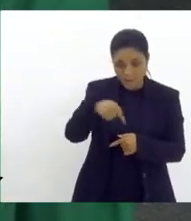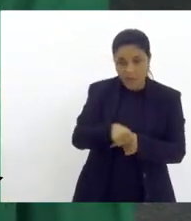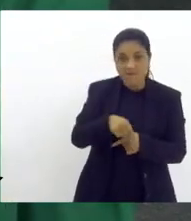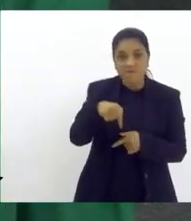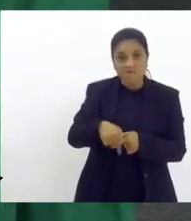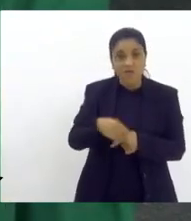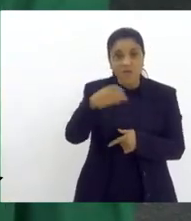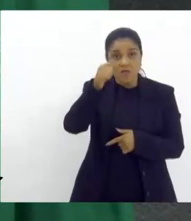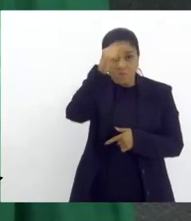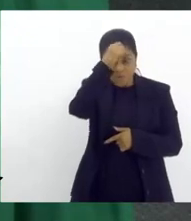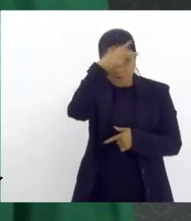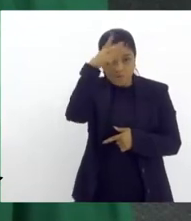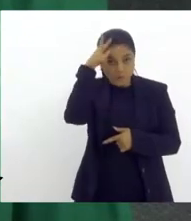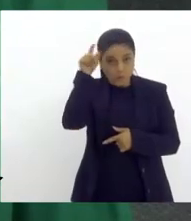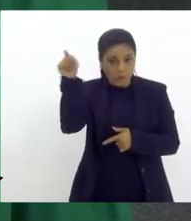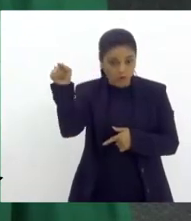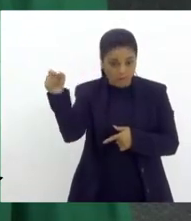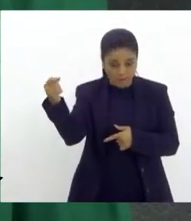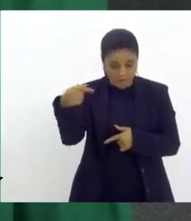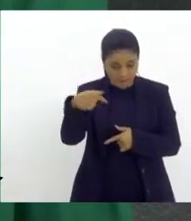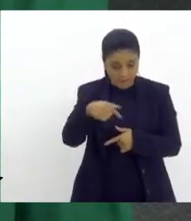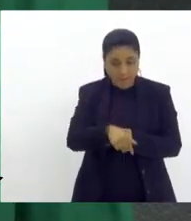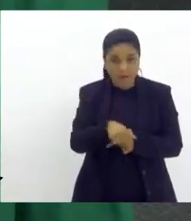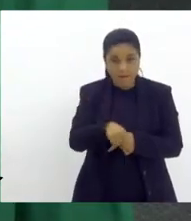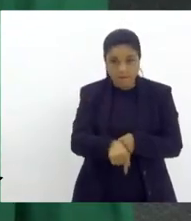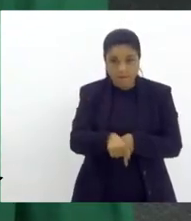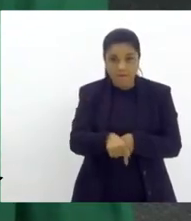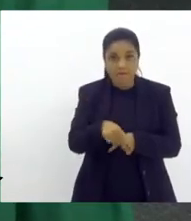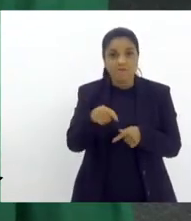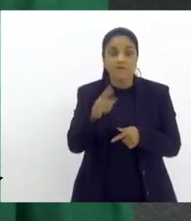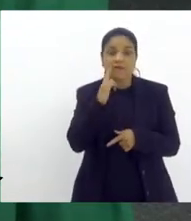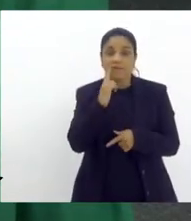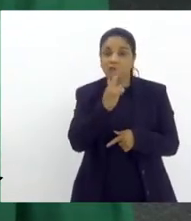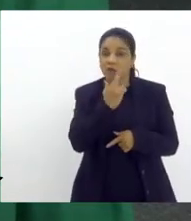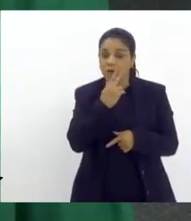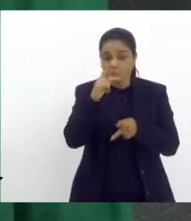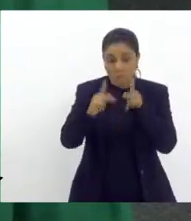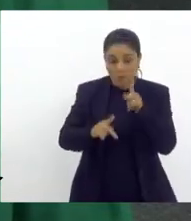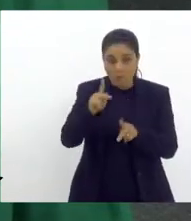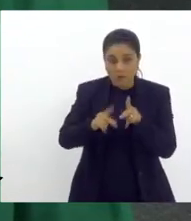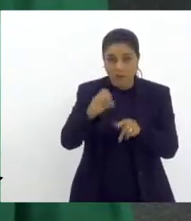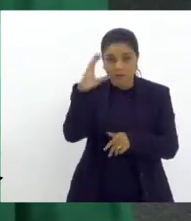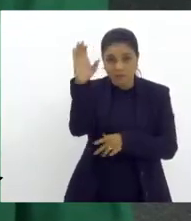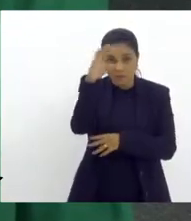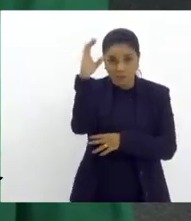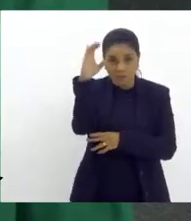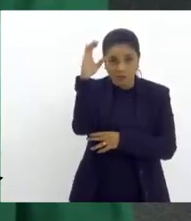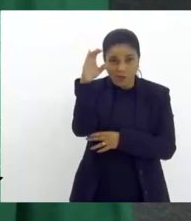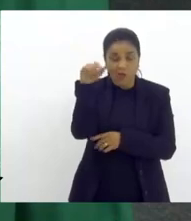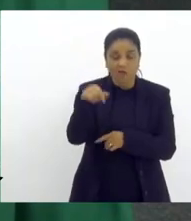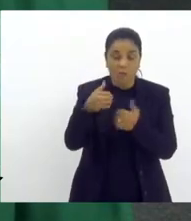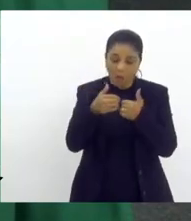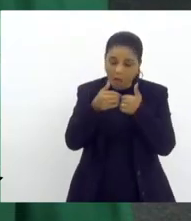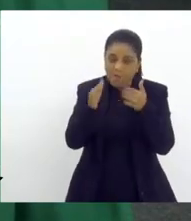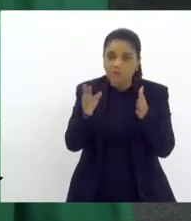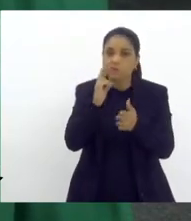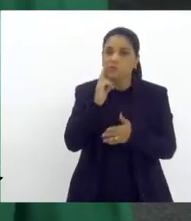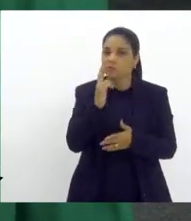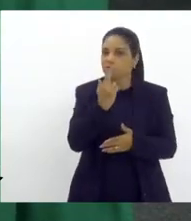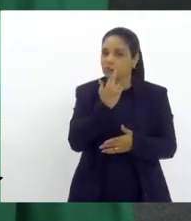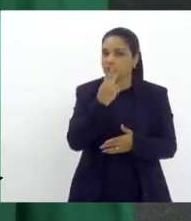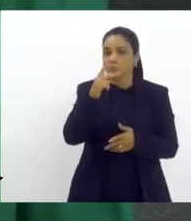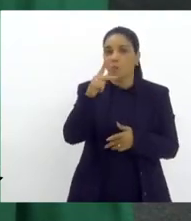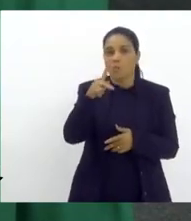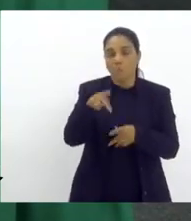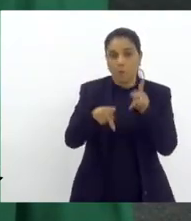municípios que vai até o restaurante popular da nossa cidade onde eu abri municipalizei aquele restaurante aquele